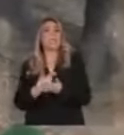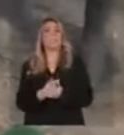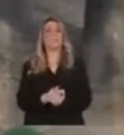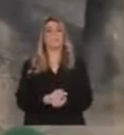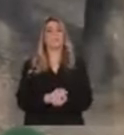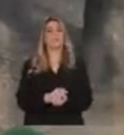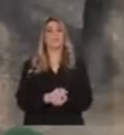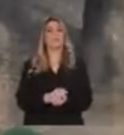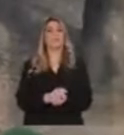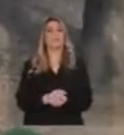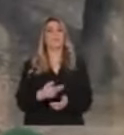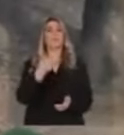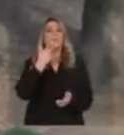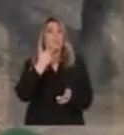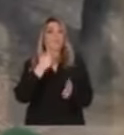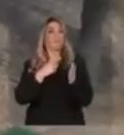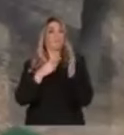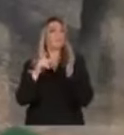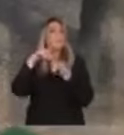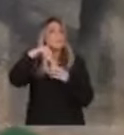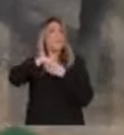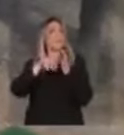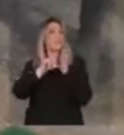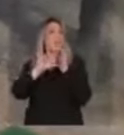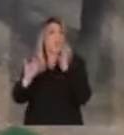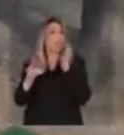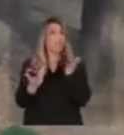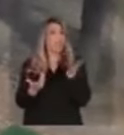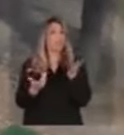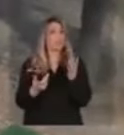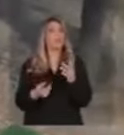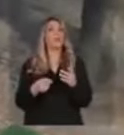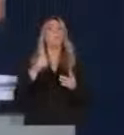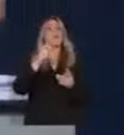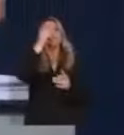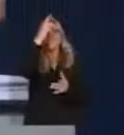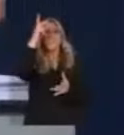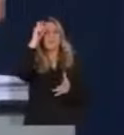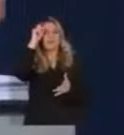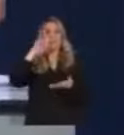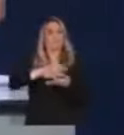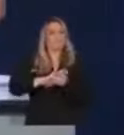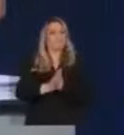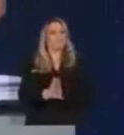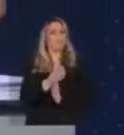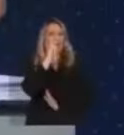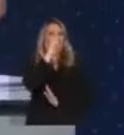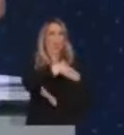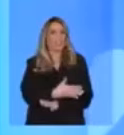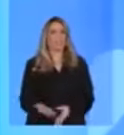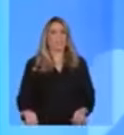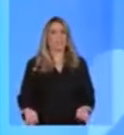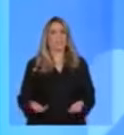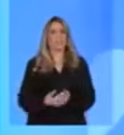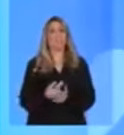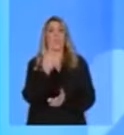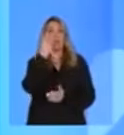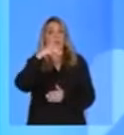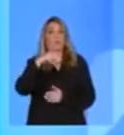se dizem legais e a prefeitura o tratam às vezes como Ilegais 1 minuto e